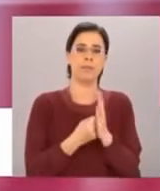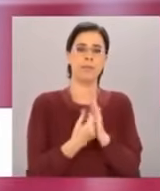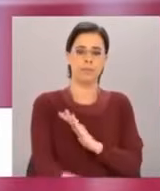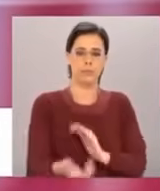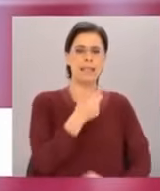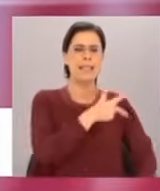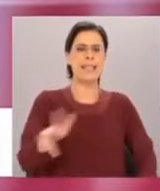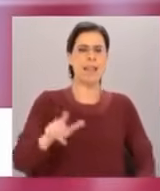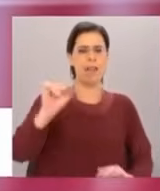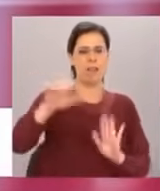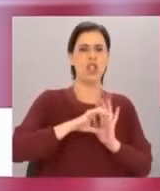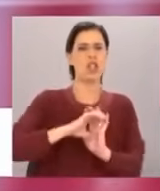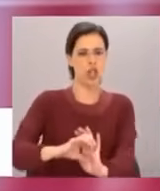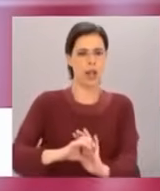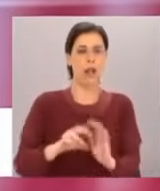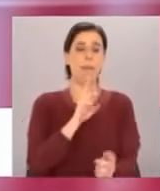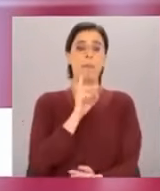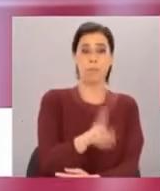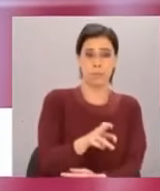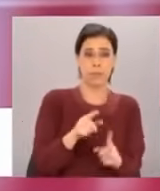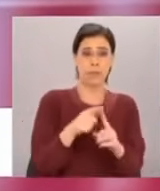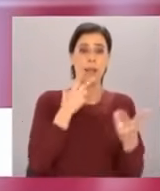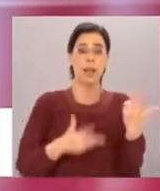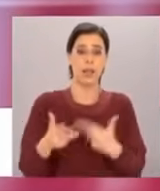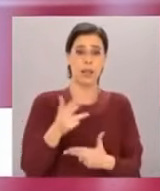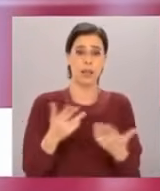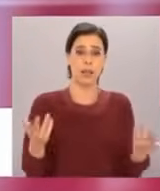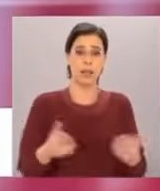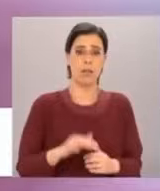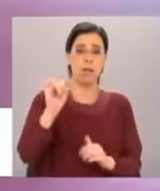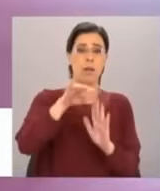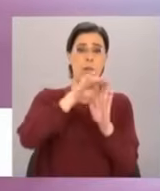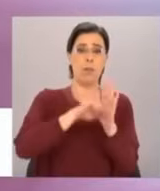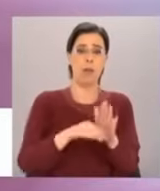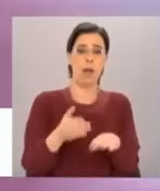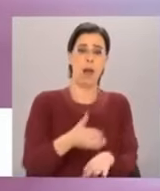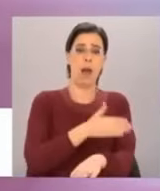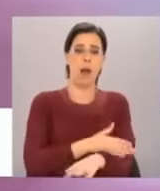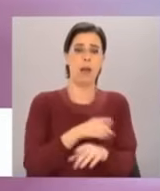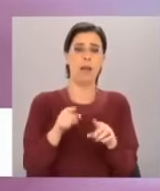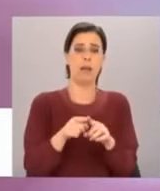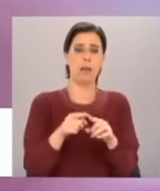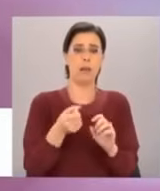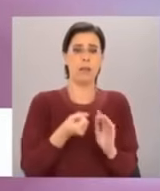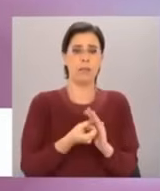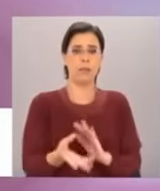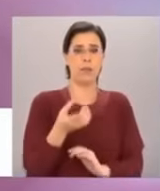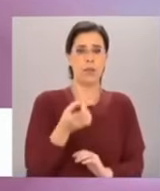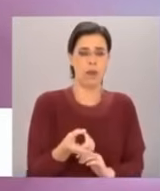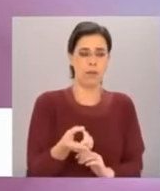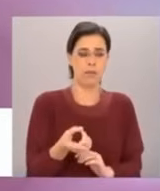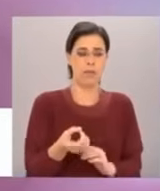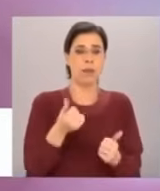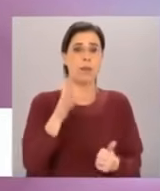medidas do governo do chega foi uma resposta às críticas por o seu programa anterior a ter nove páginas